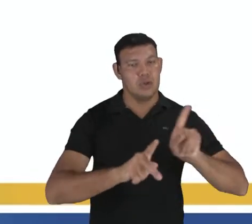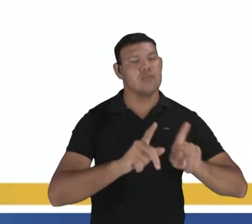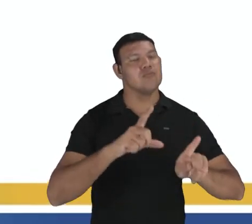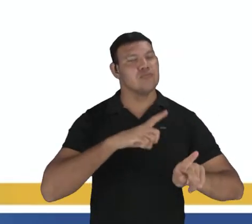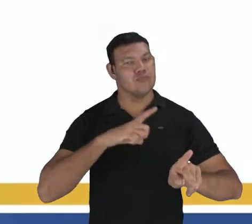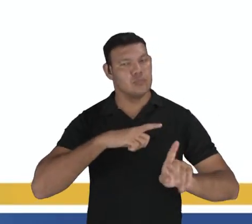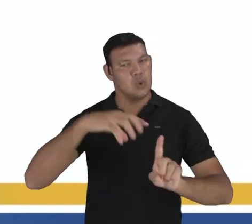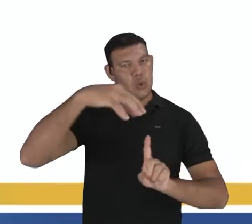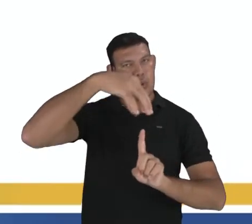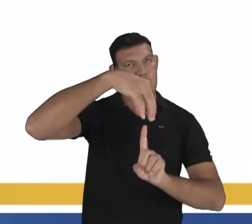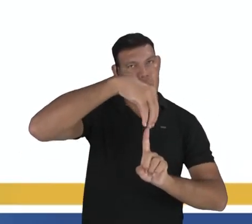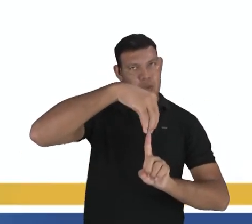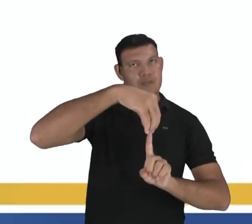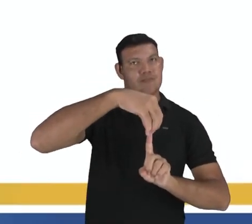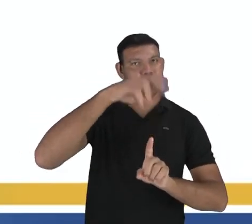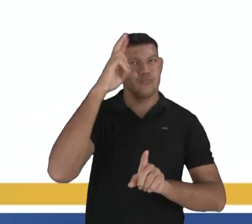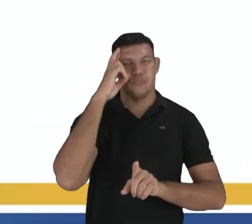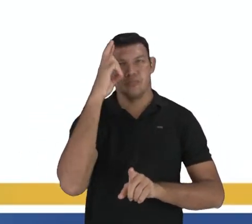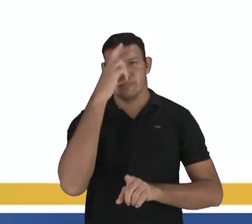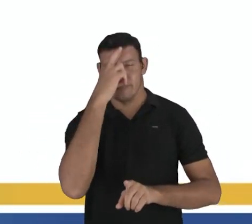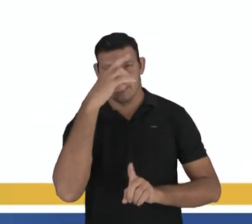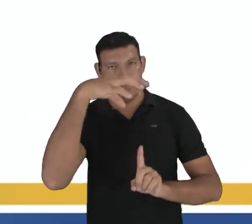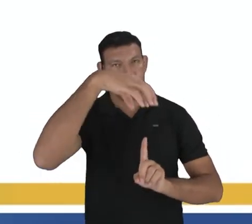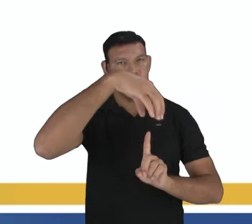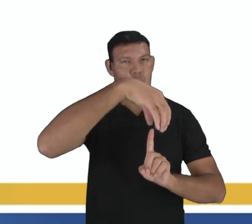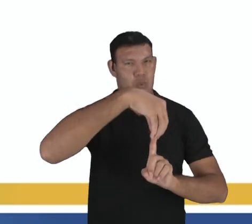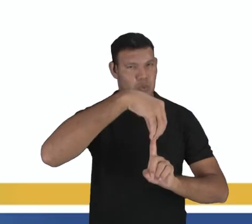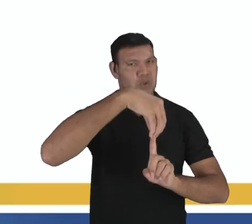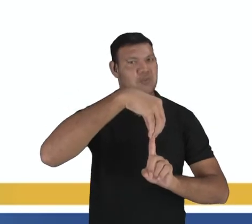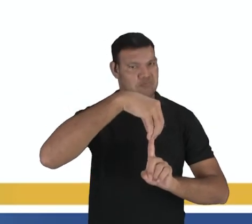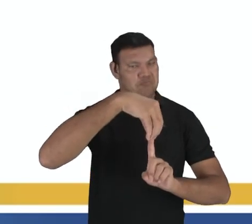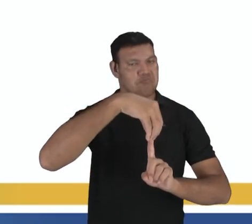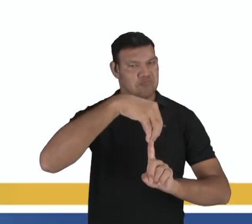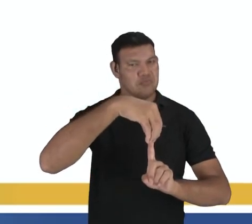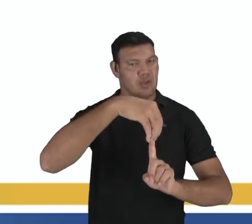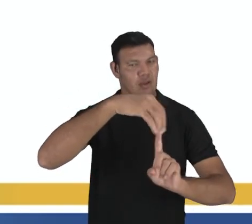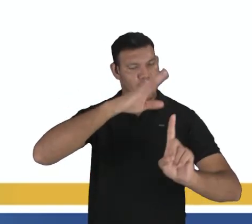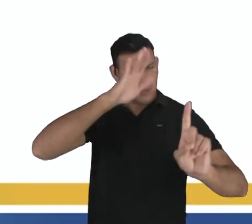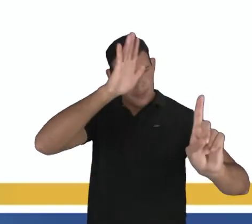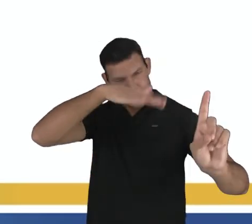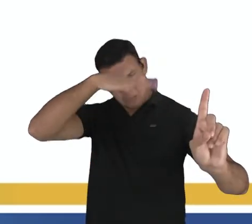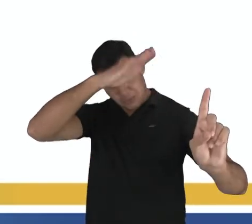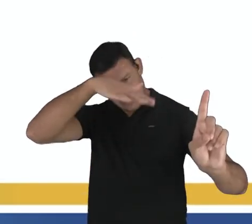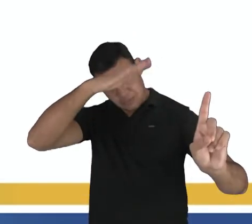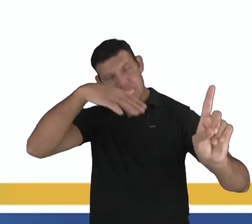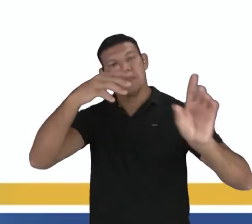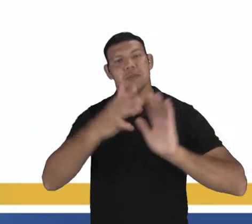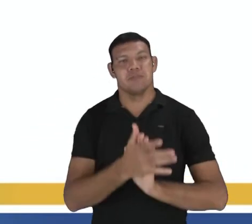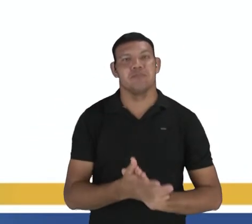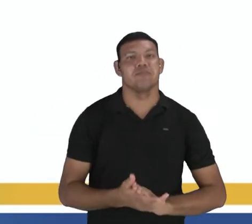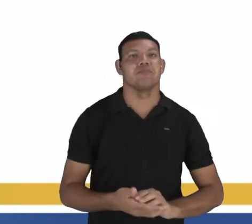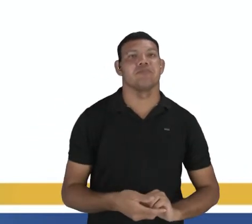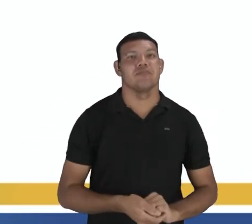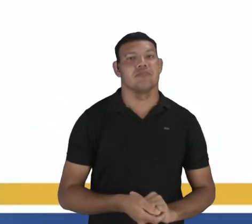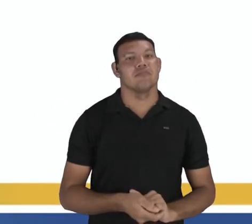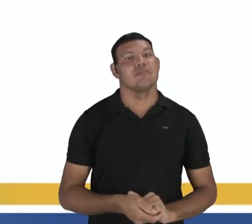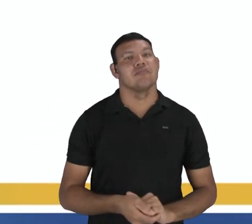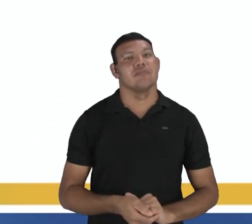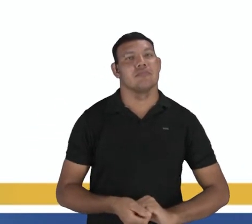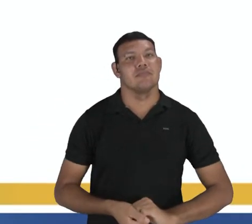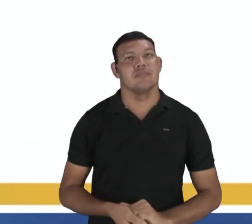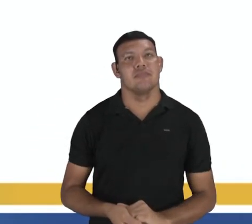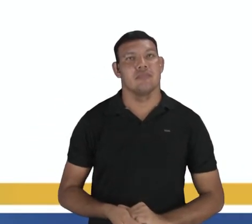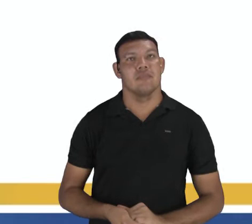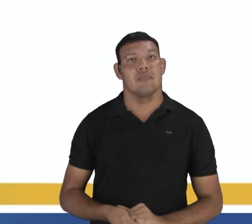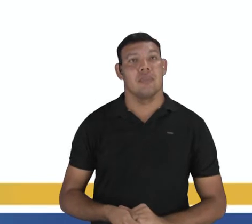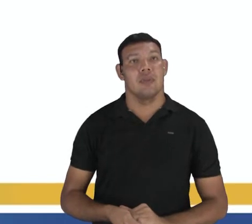gente vê, né, que história antiga, o rei ela era considerado aí um deus, né, mesmo mudando aí essa organização. E